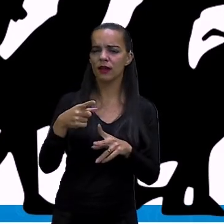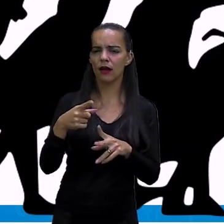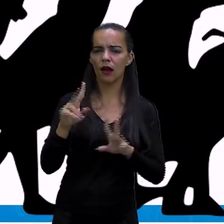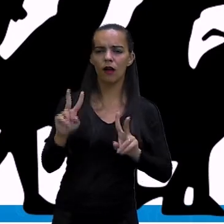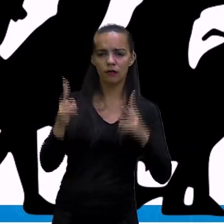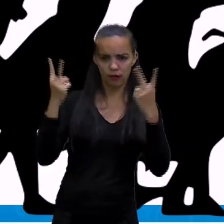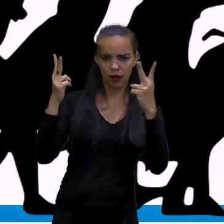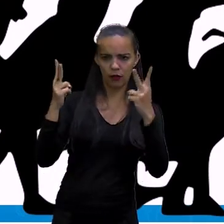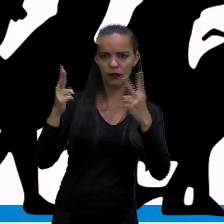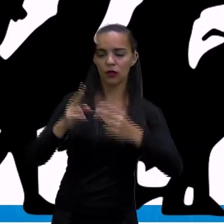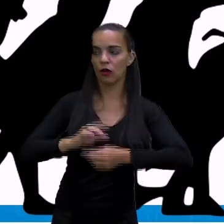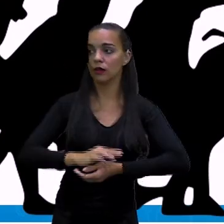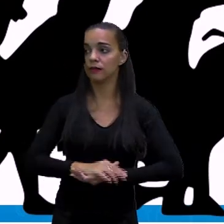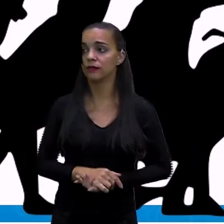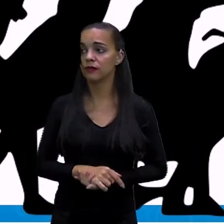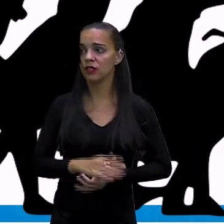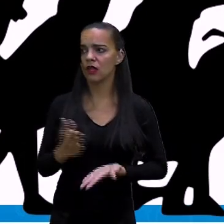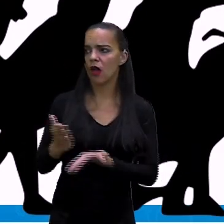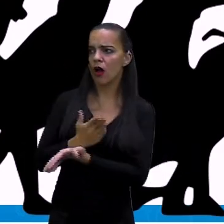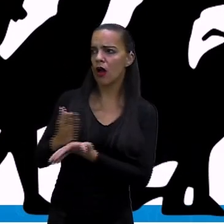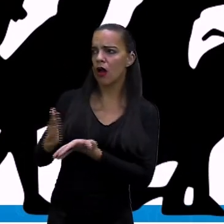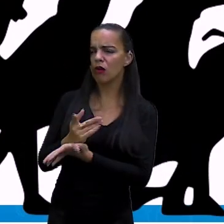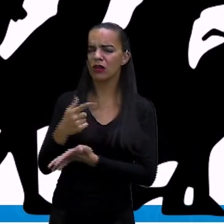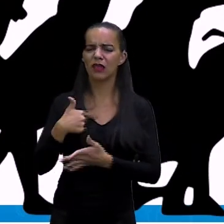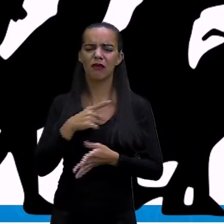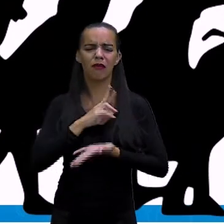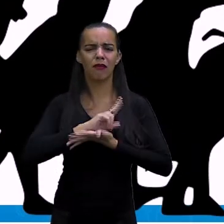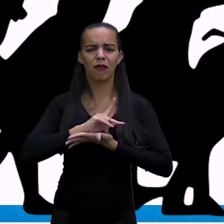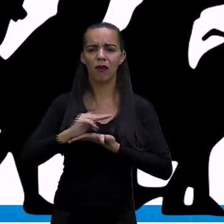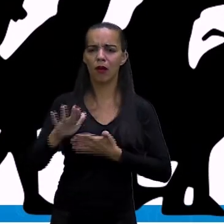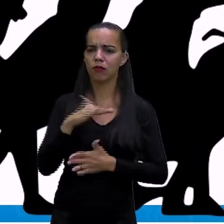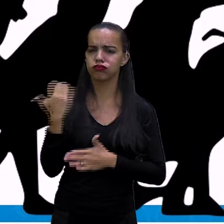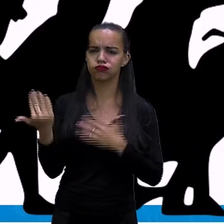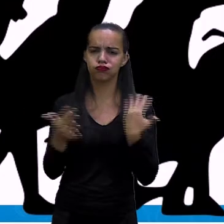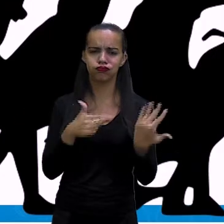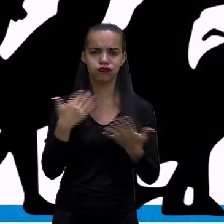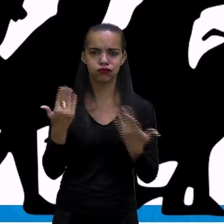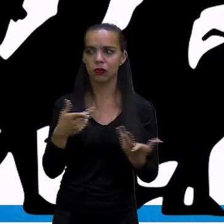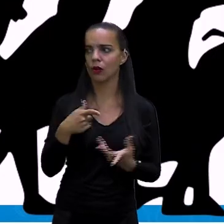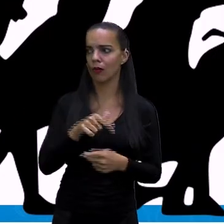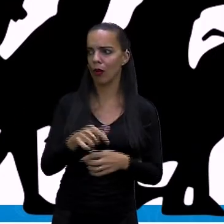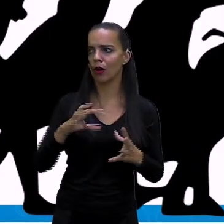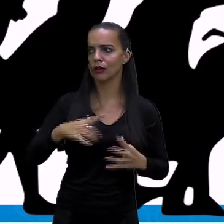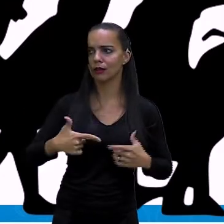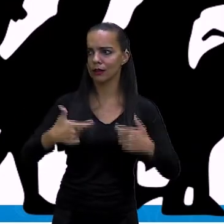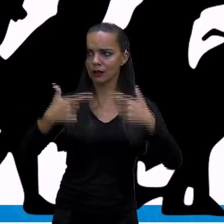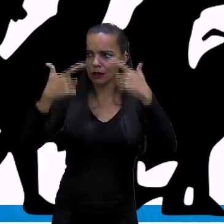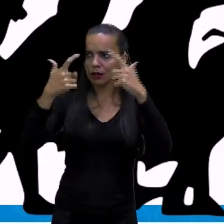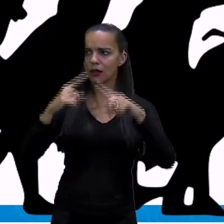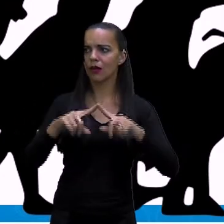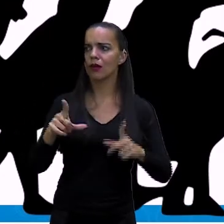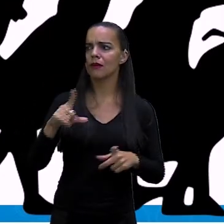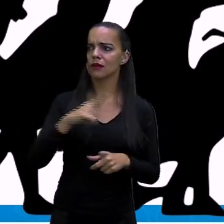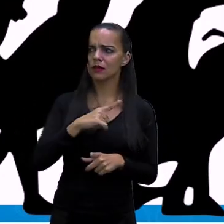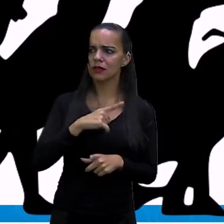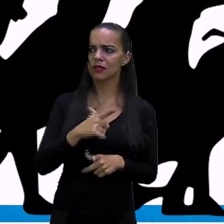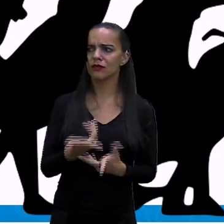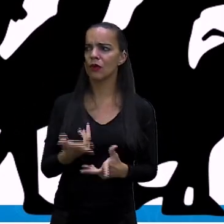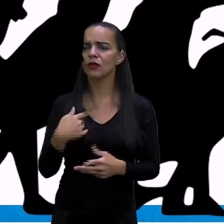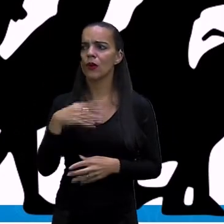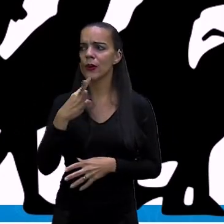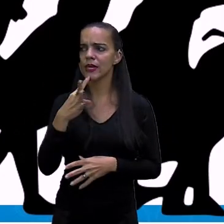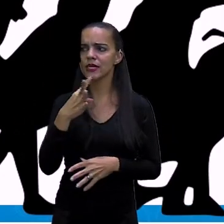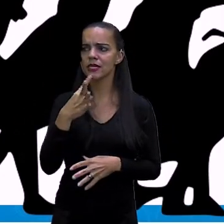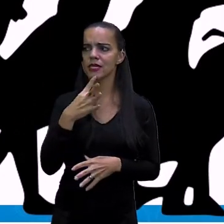Pedro I, devido às inúmeras mortes na guerra. Além disso, houve um conflito mais local que ficou conhecido